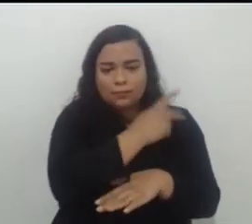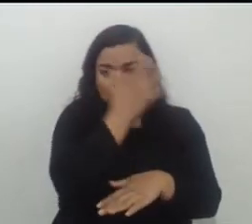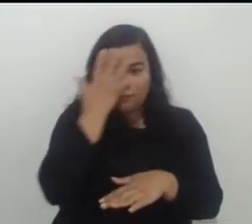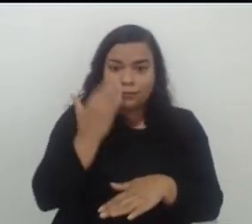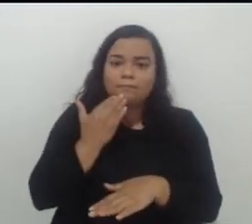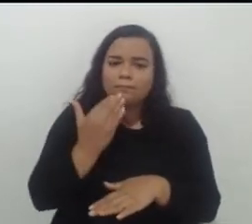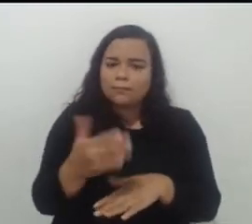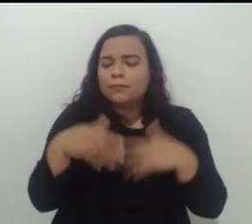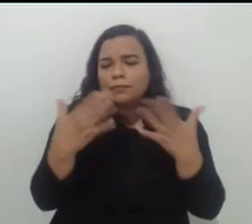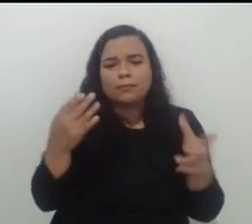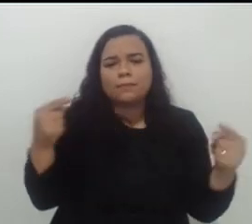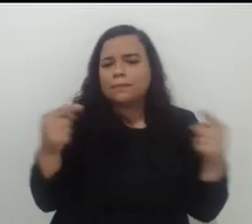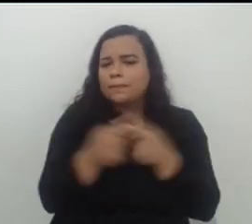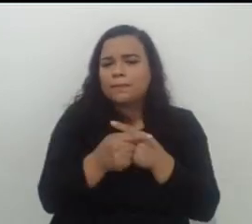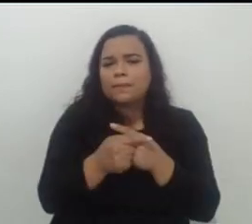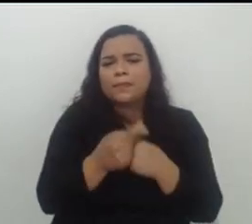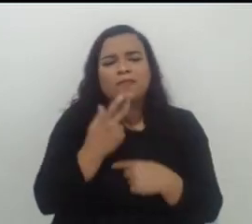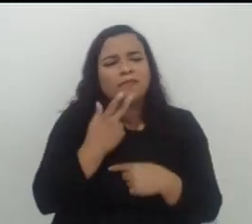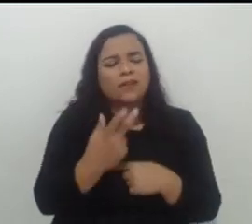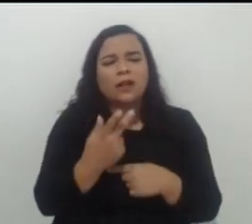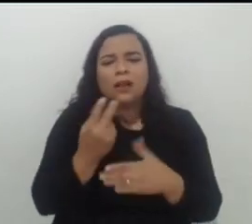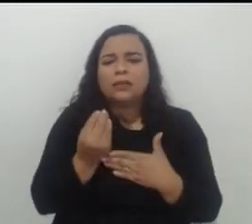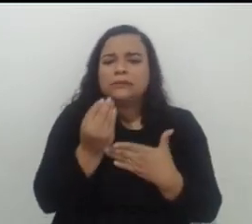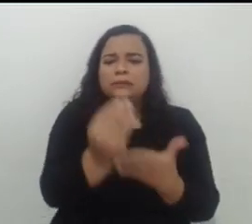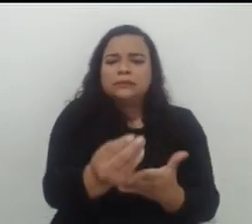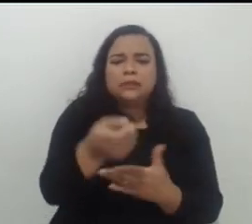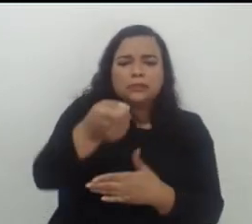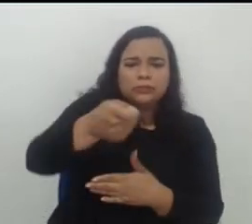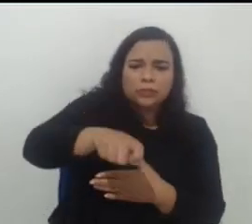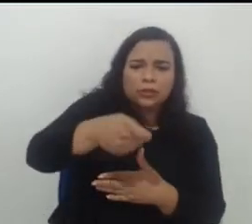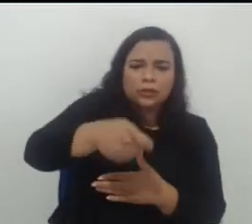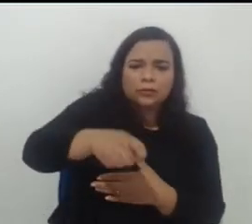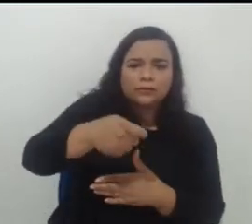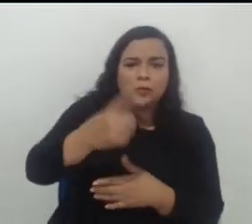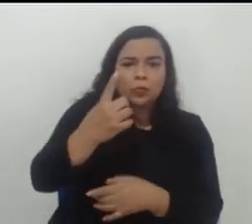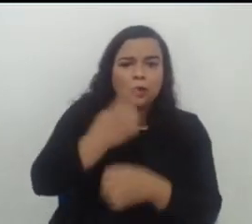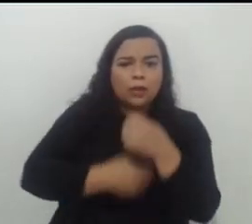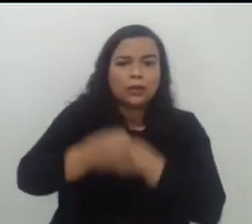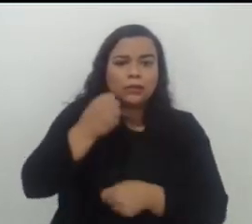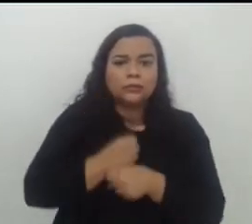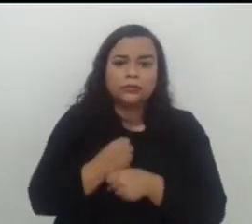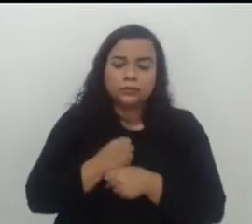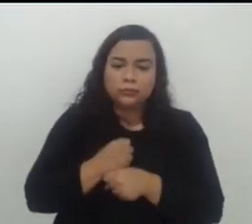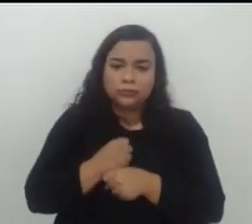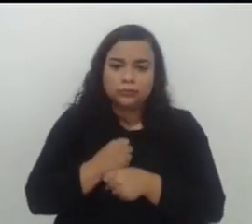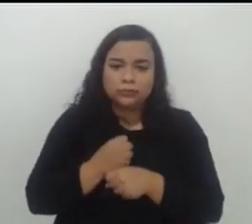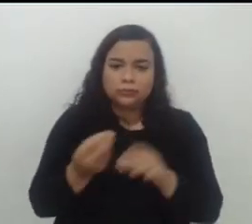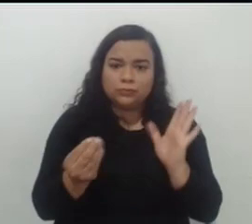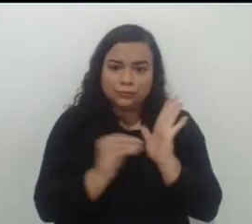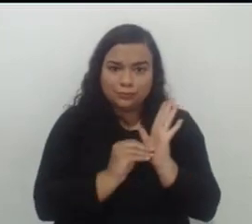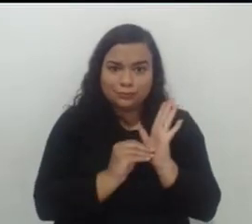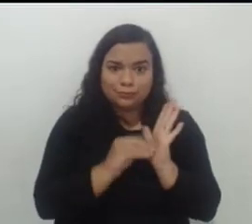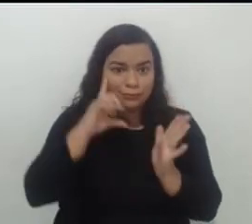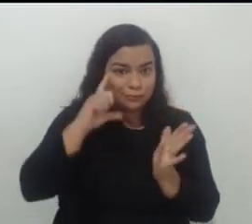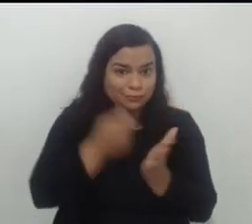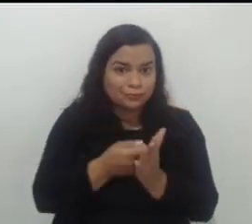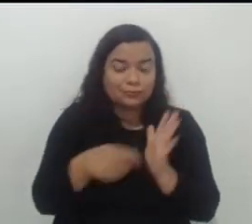cabível a alegação do apelante de que entregou as chaves um ano antes do apontado na sentença.